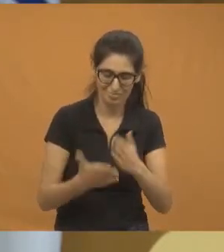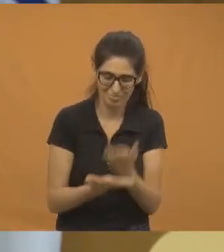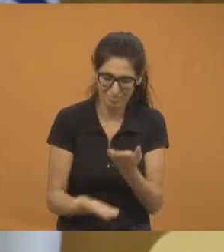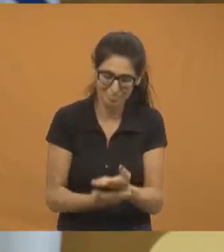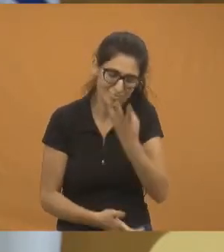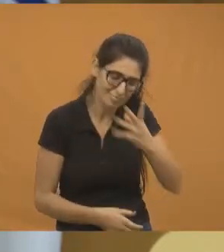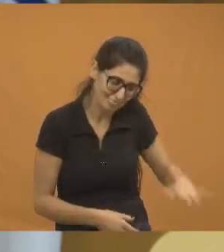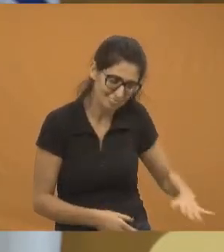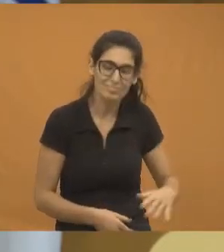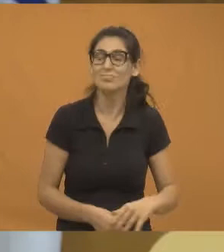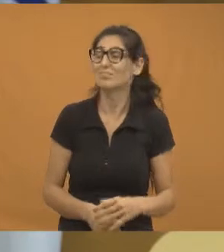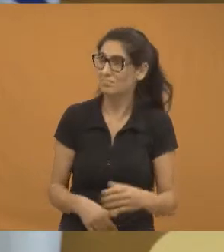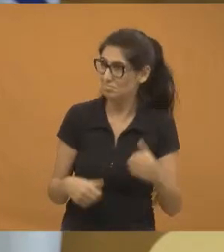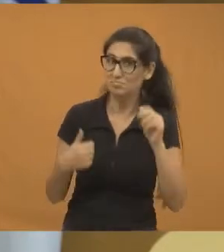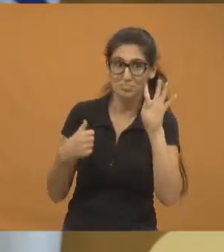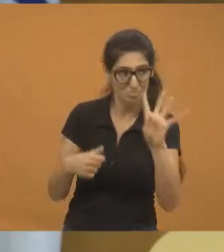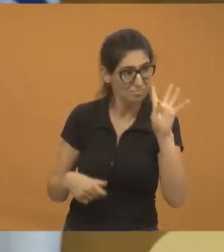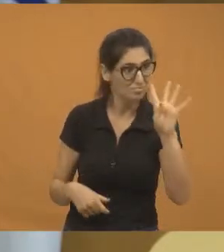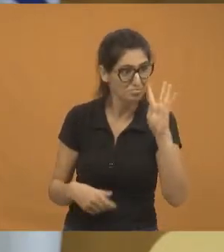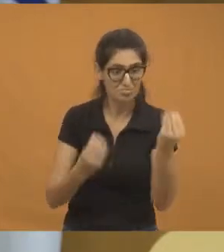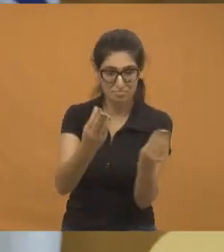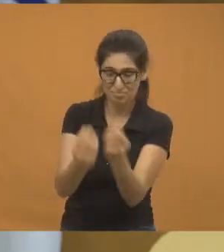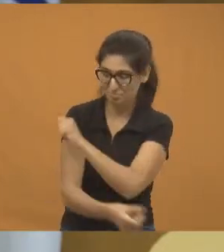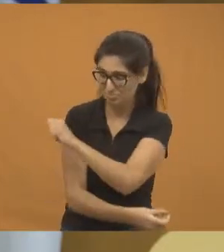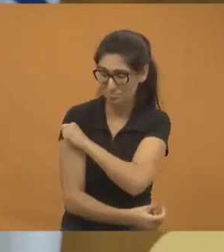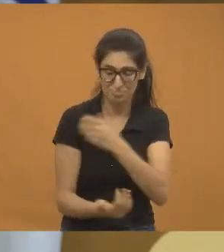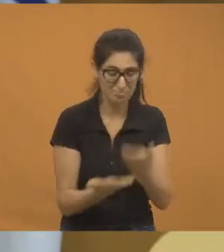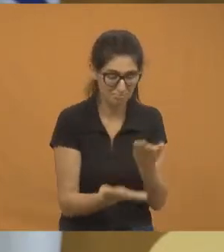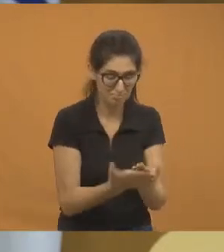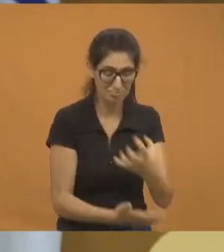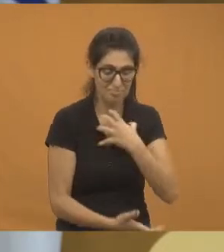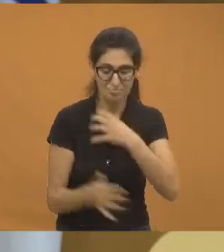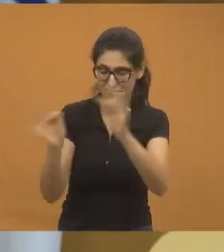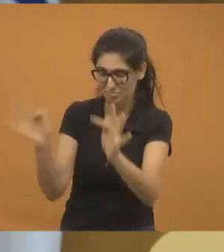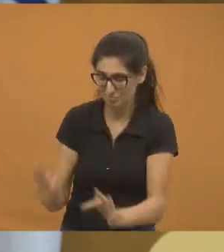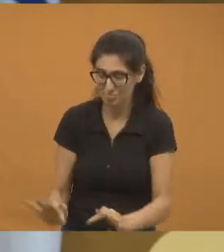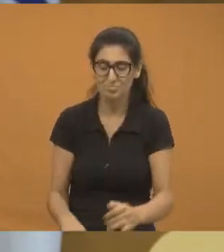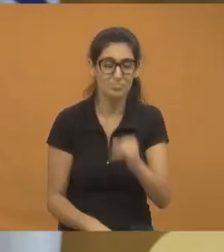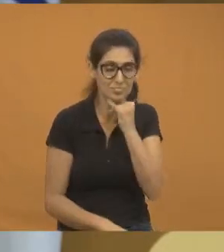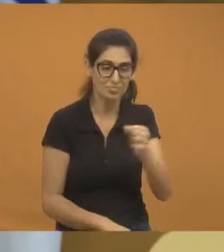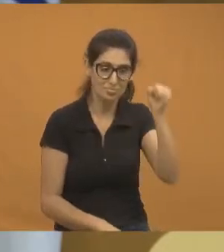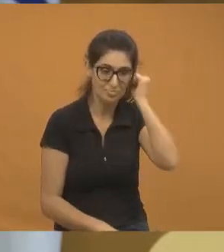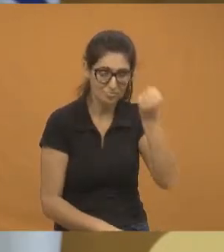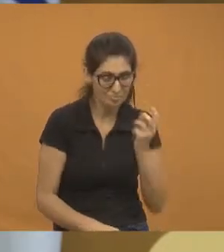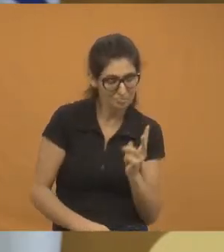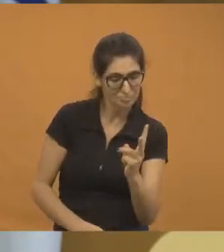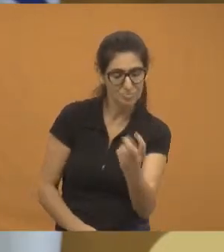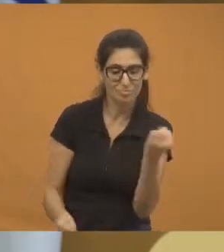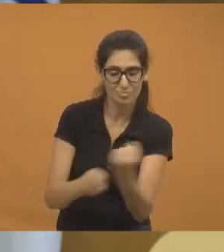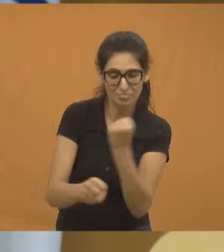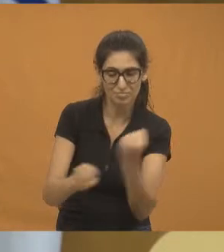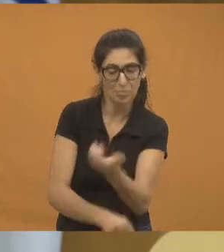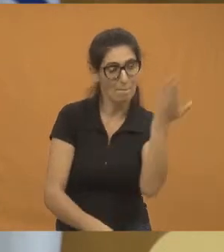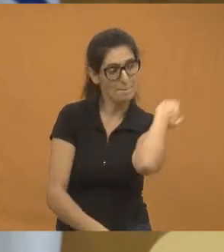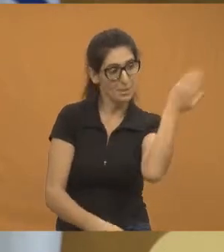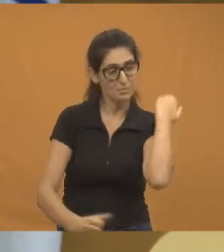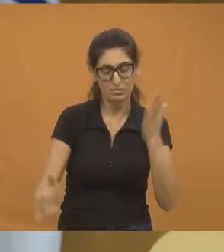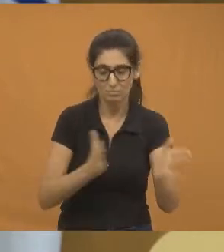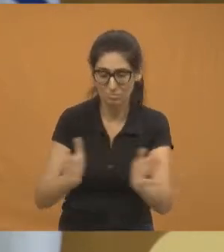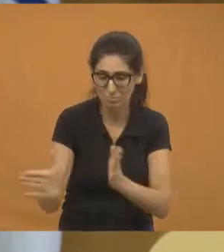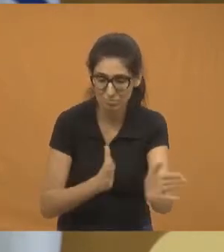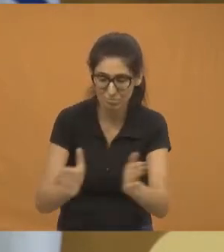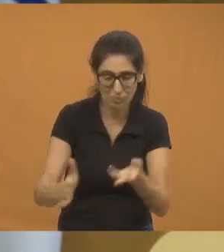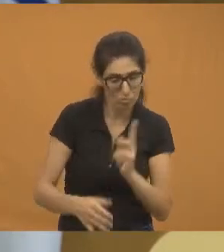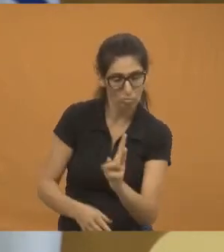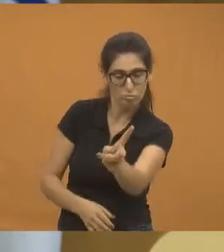de demanda e aí fica mais feliz em saber que o atual prefeito tá continuando as obras do do prefeito antigo porque essas creches